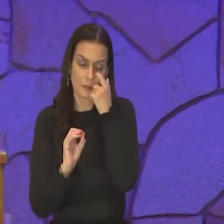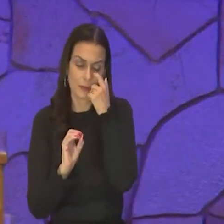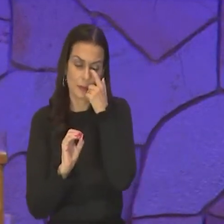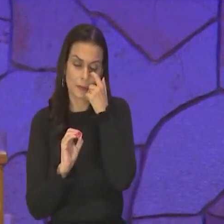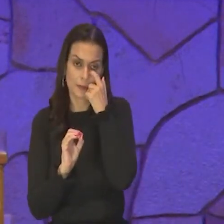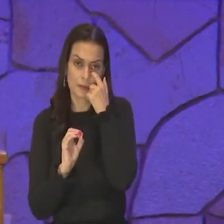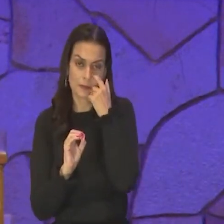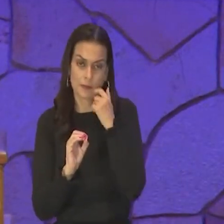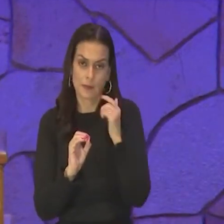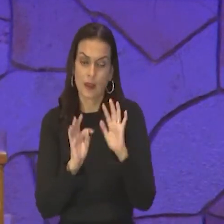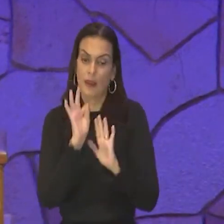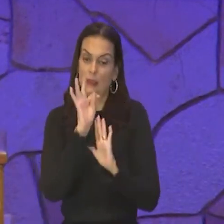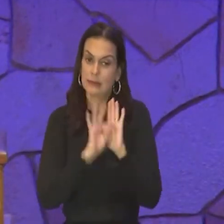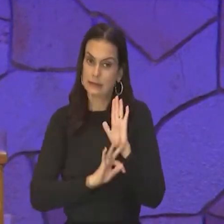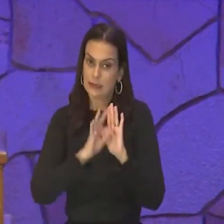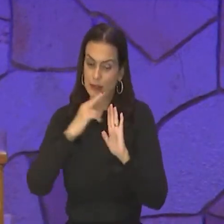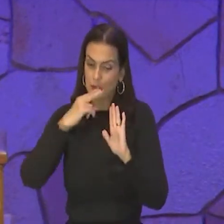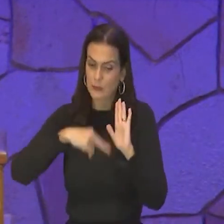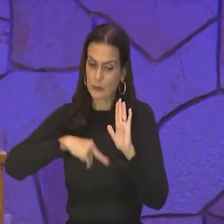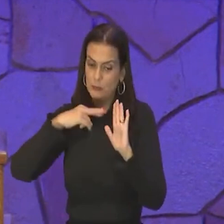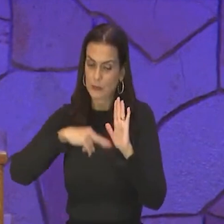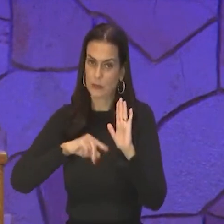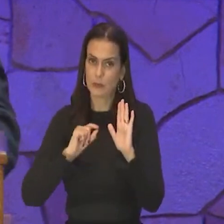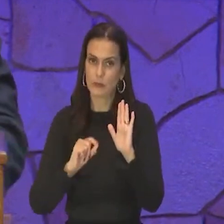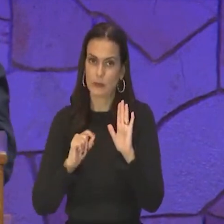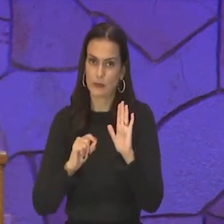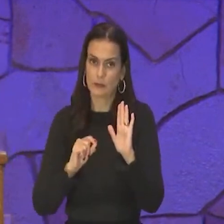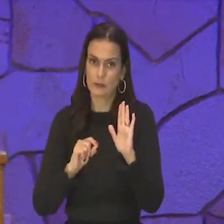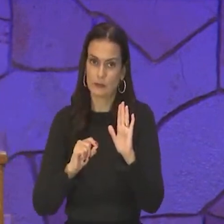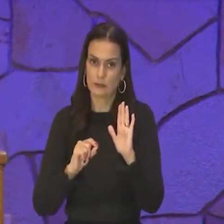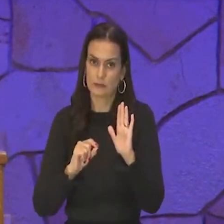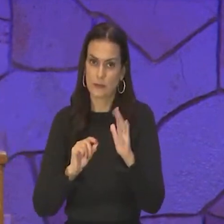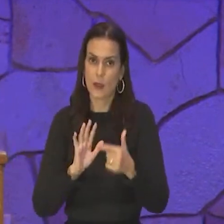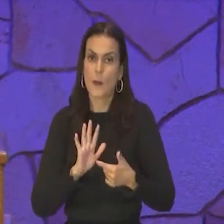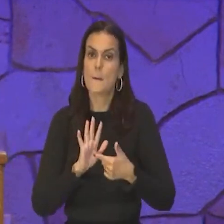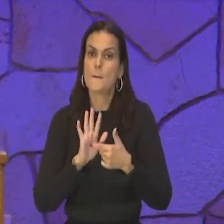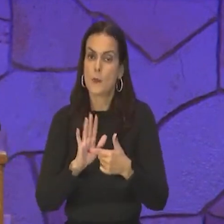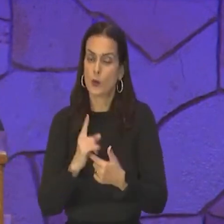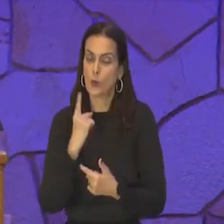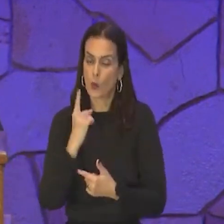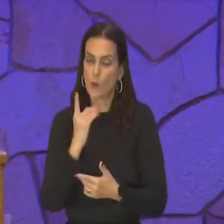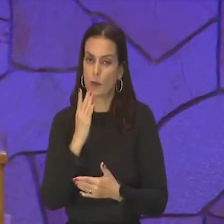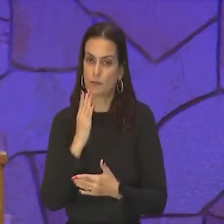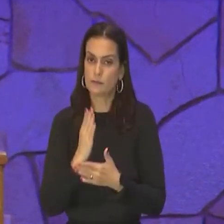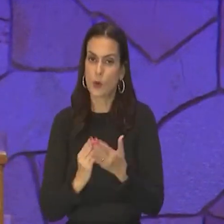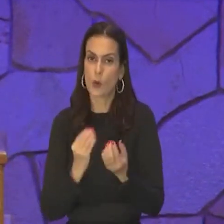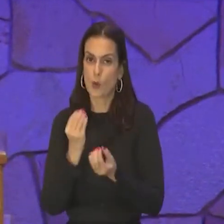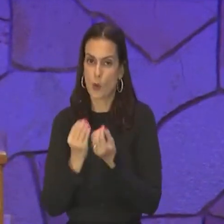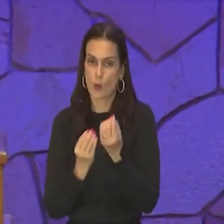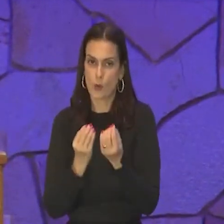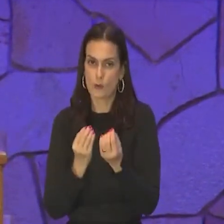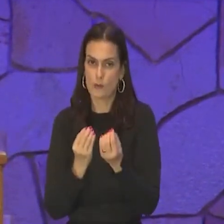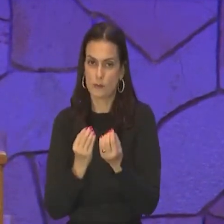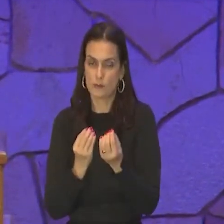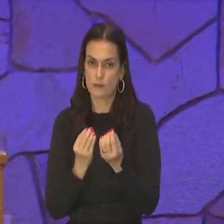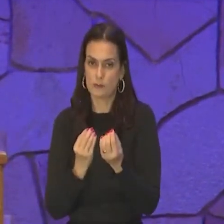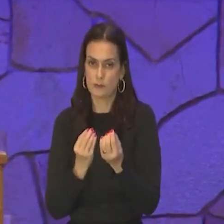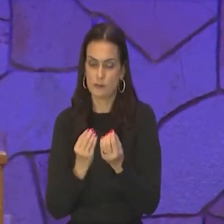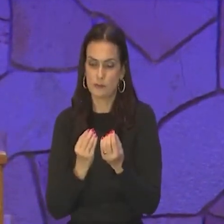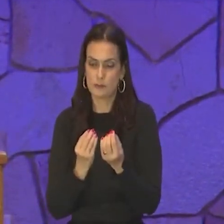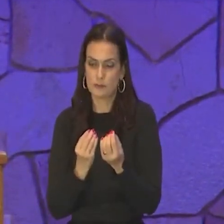E nesse texto que nós estamos vendo, ele apresenta uma parte, vamos dizer